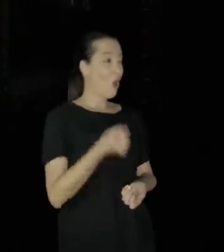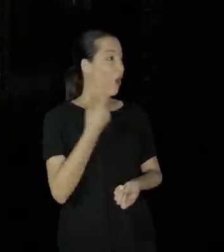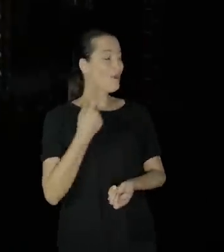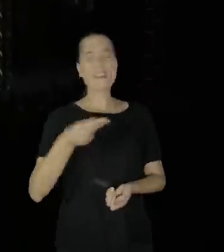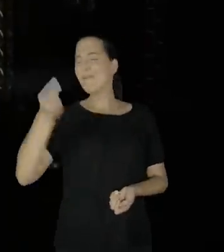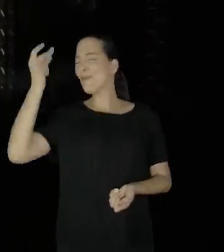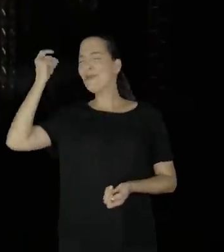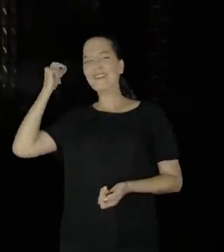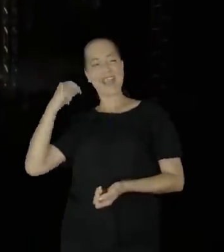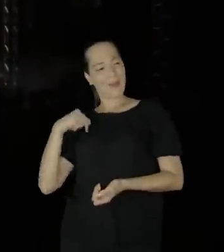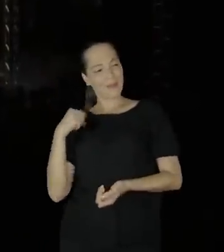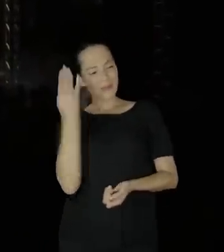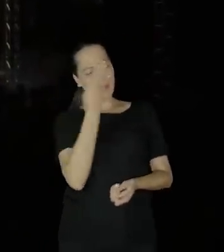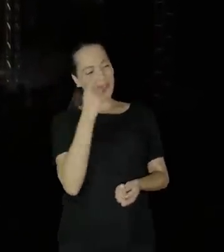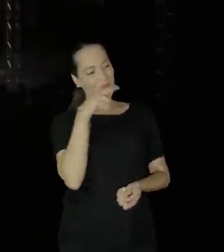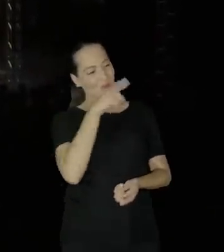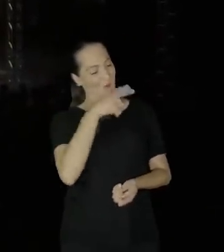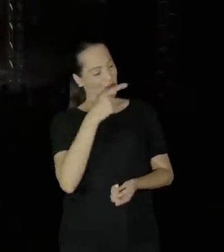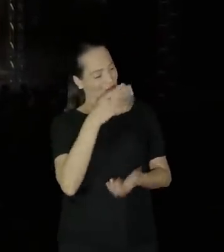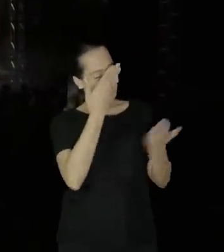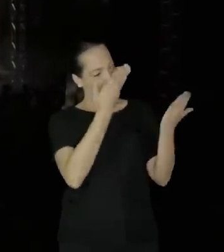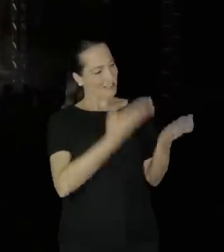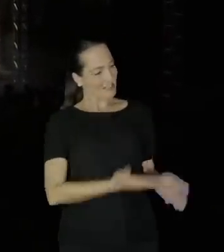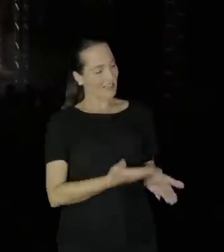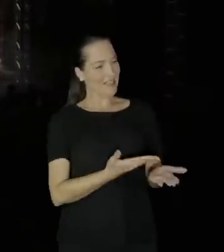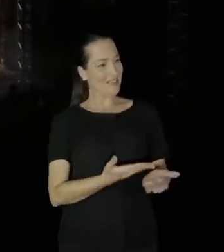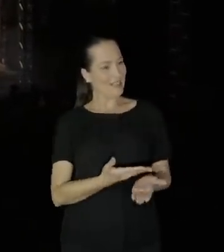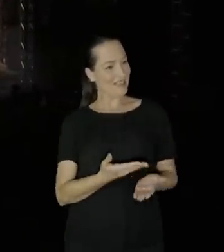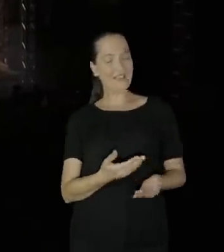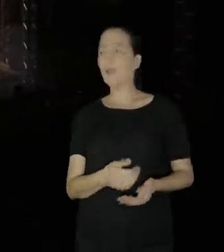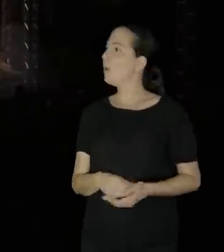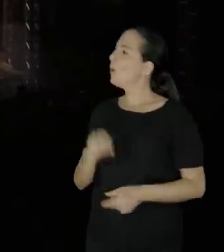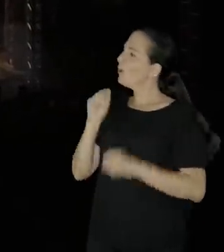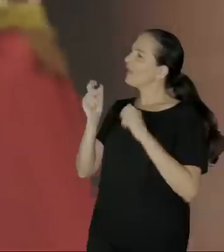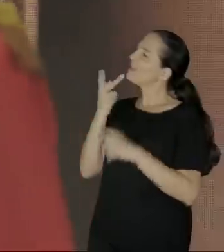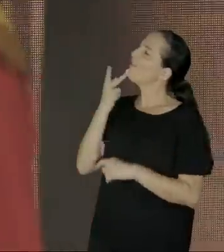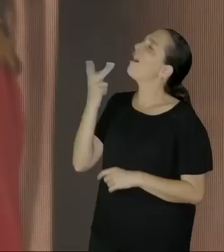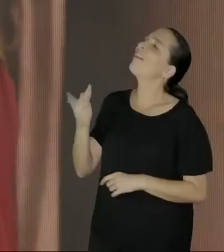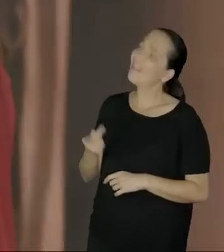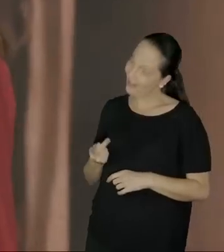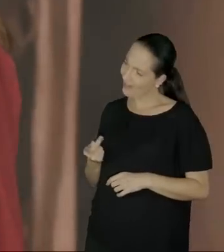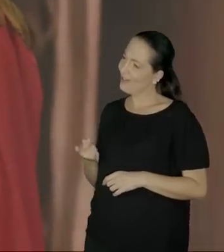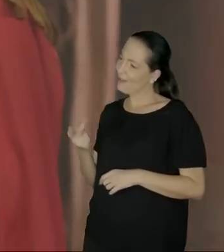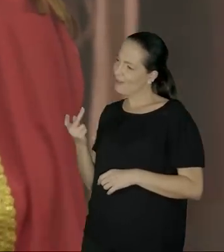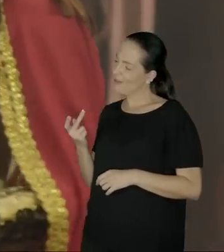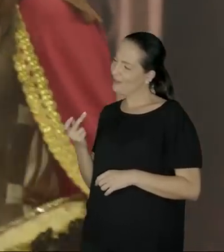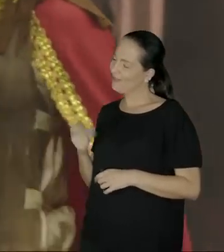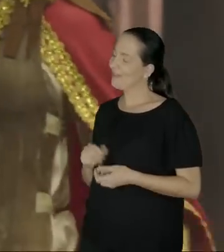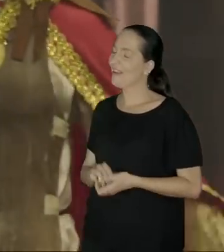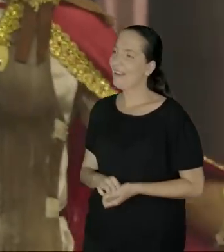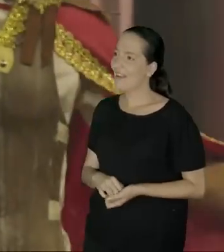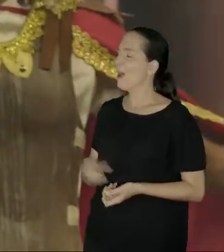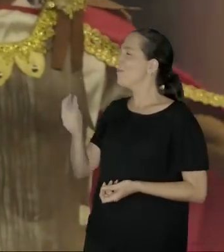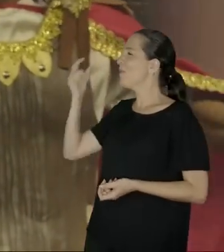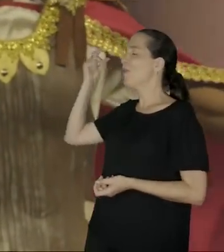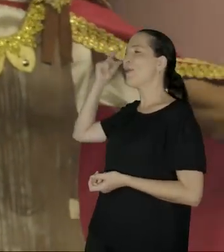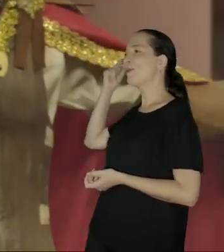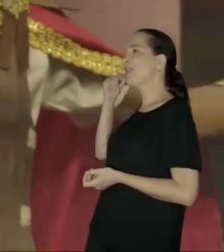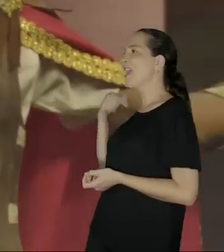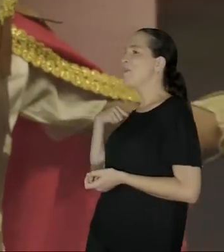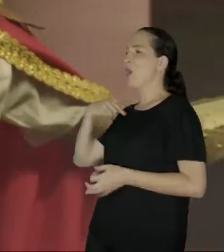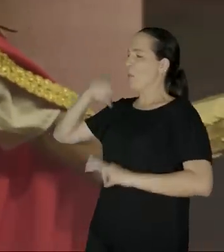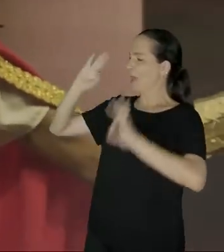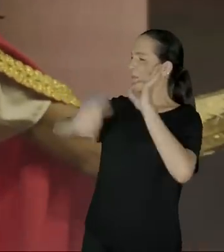Que não te vejo assim, meu marido Quintus. O que está tentando me dizer, minha bela esposa Évora? Há anos me preparo para